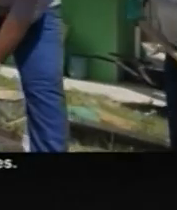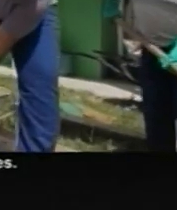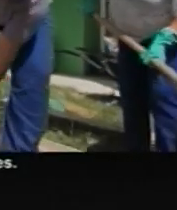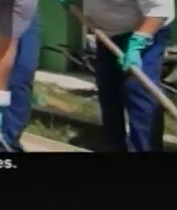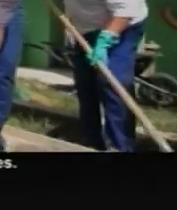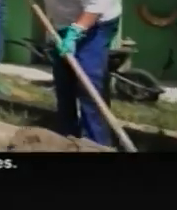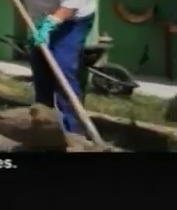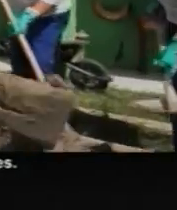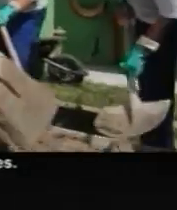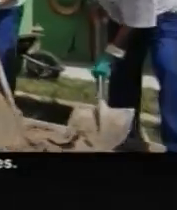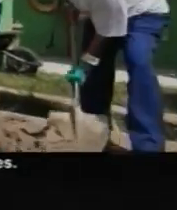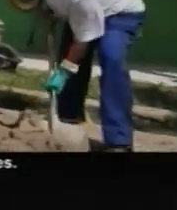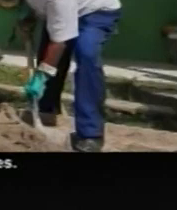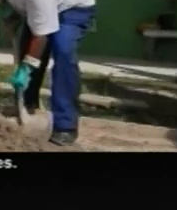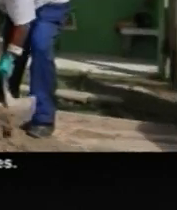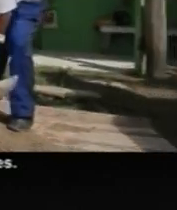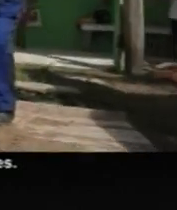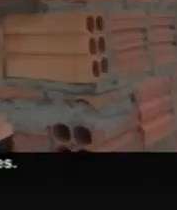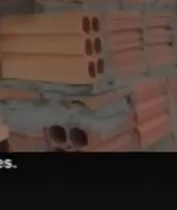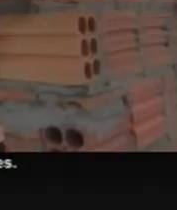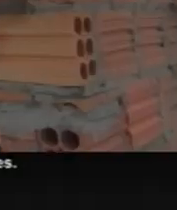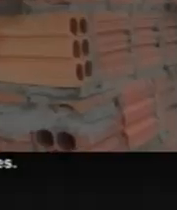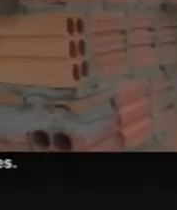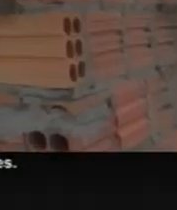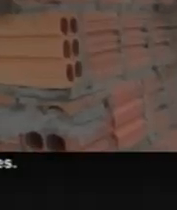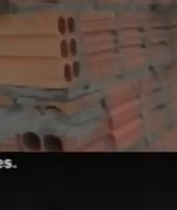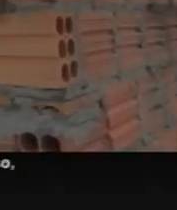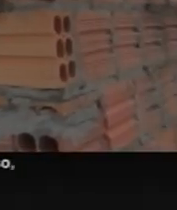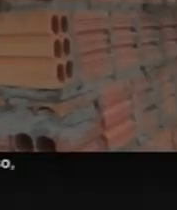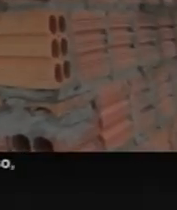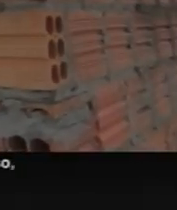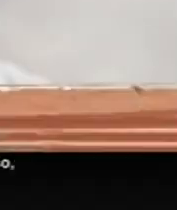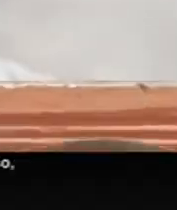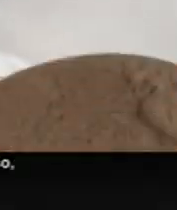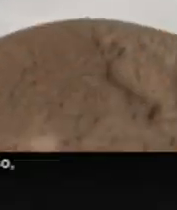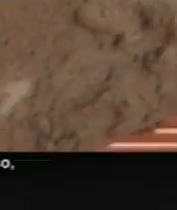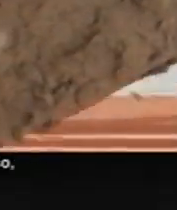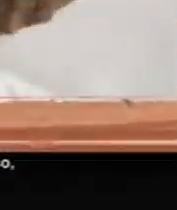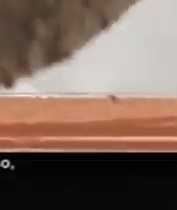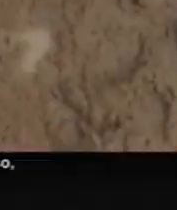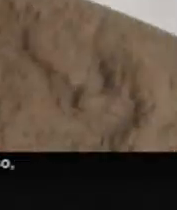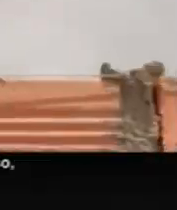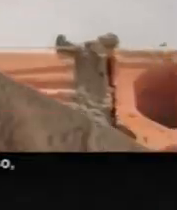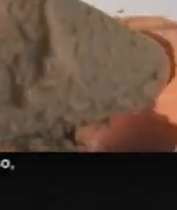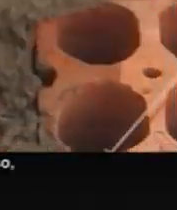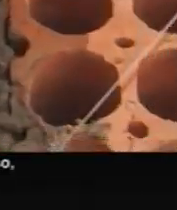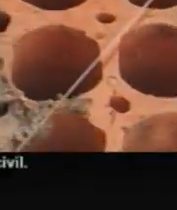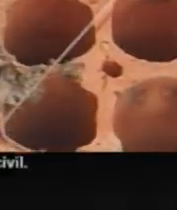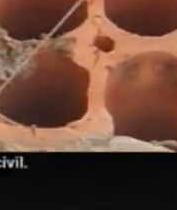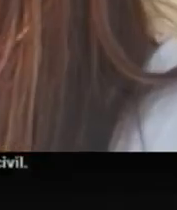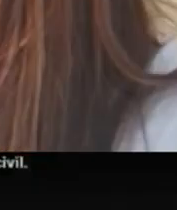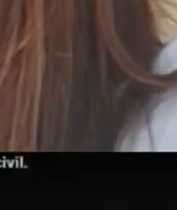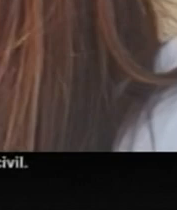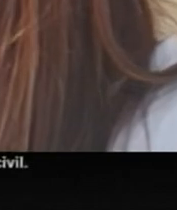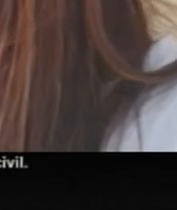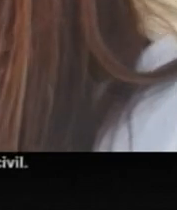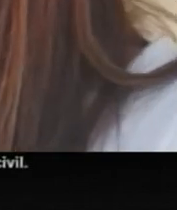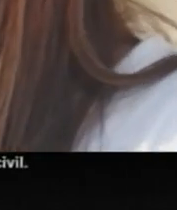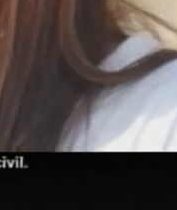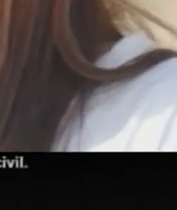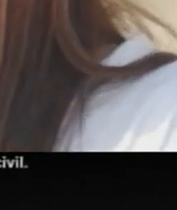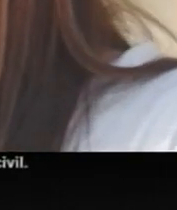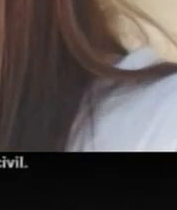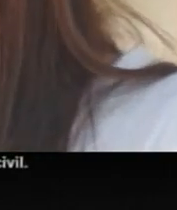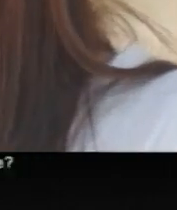ceramista. 65% dos alunos são mulheres. Eu estudei para isso, fiz curso para isso, que é ser uma